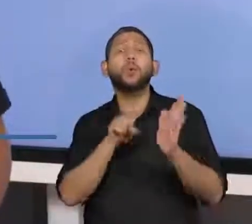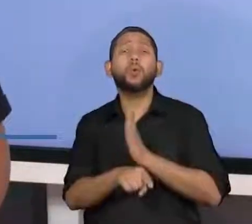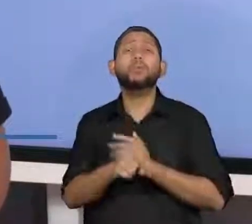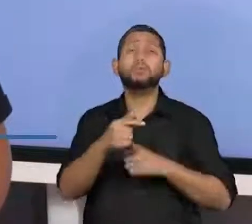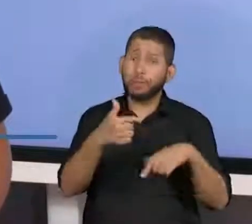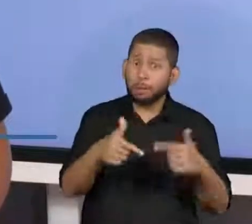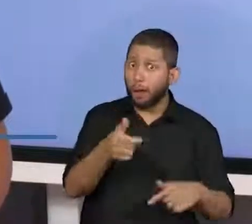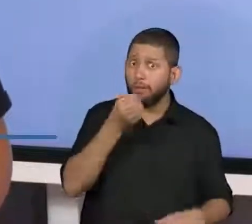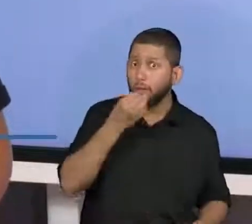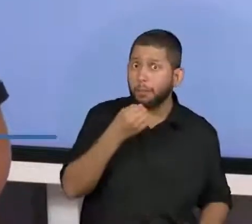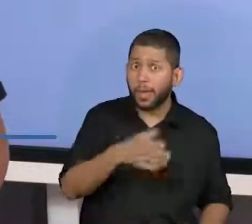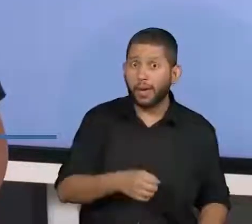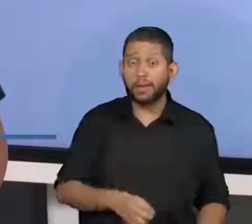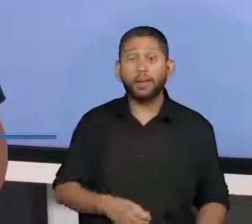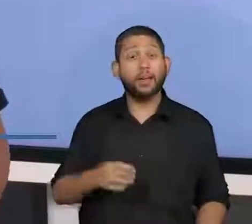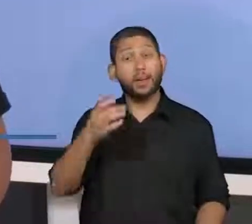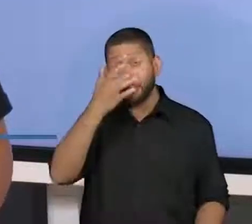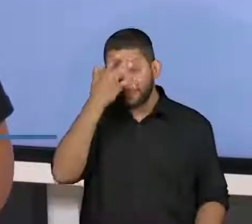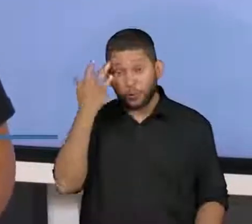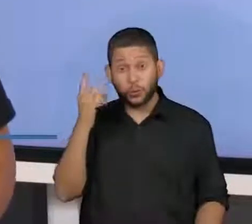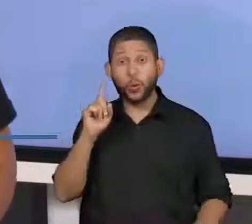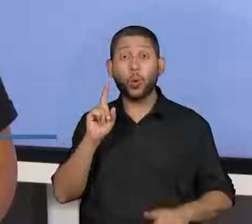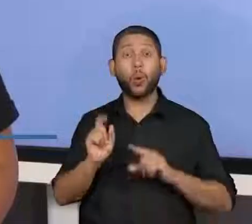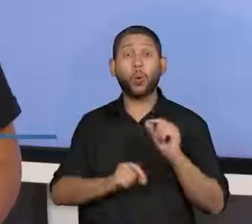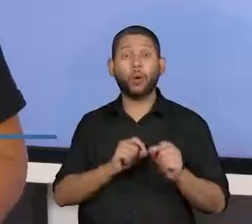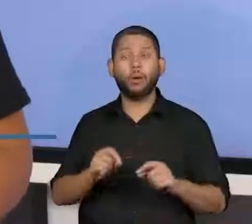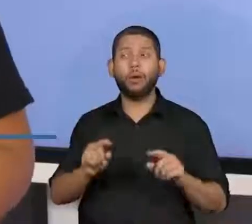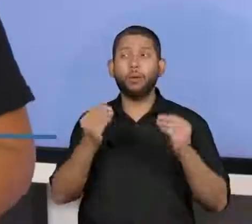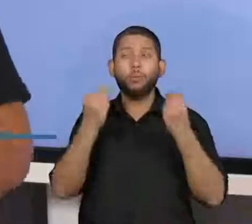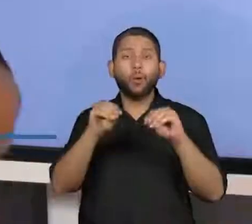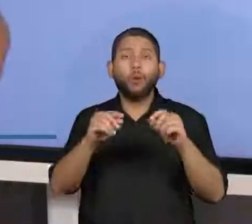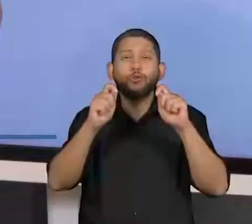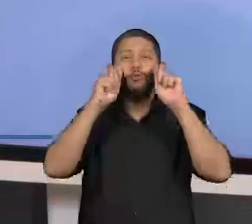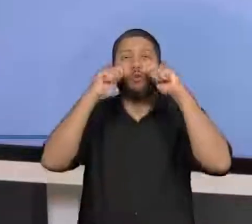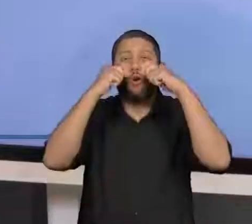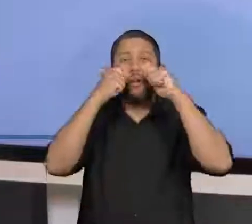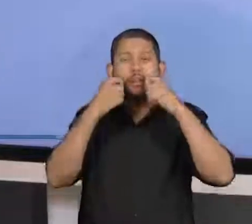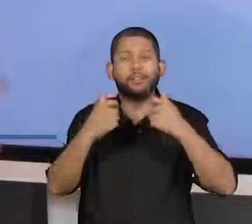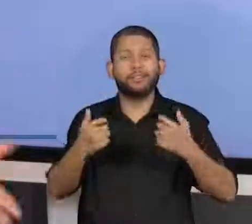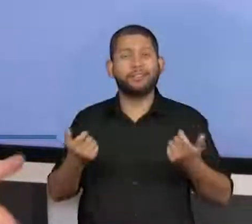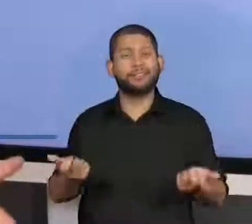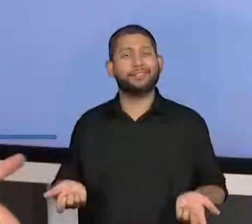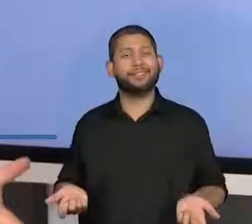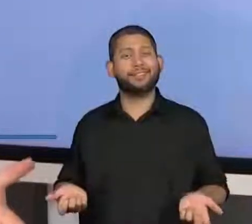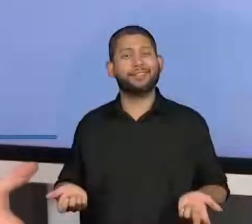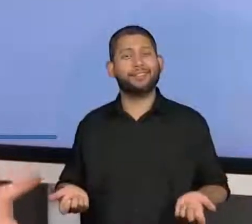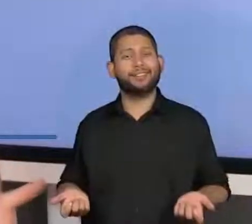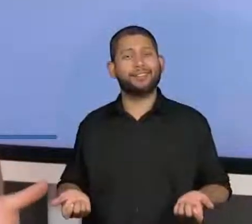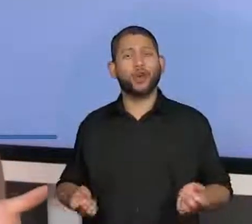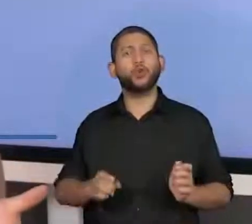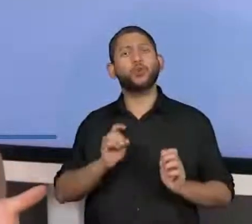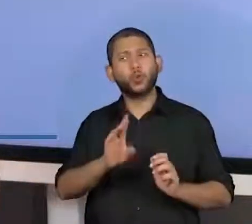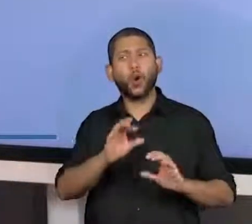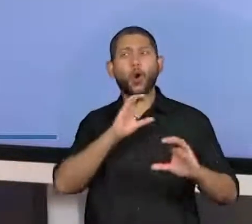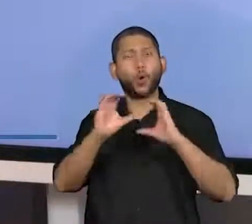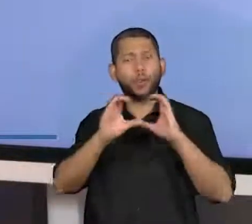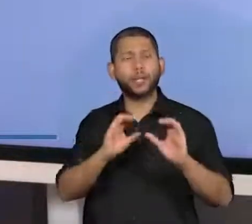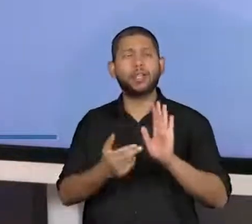no trabalho, aí a pessoa muitas vezes chora, manda um emoji. Gente, assim também não